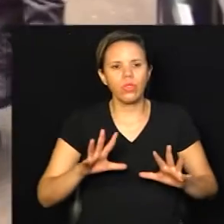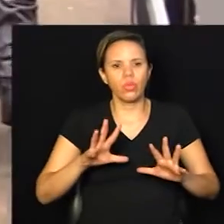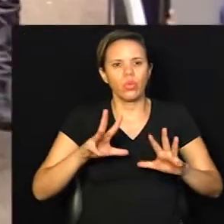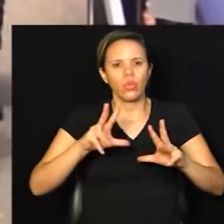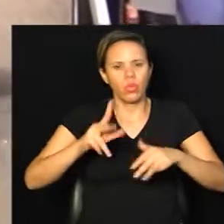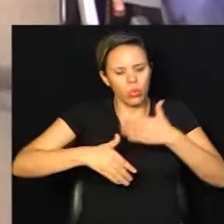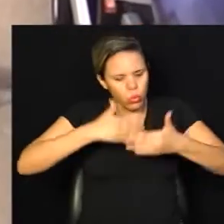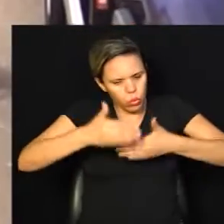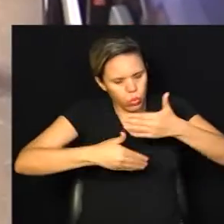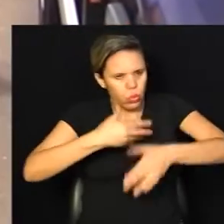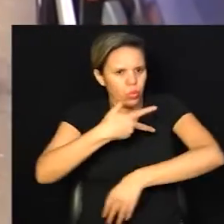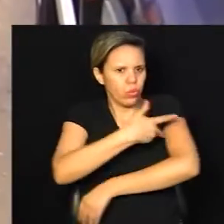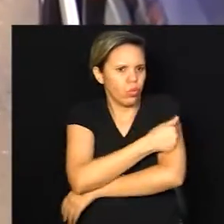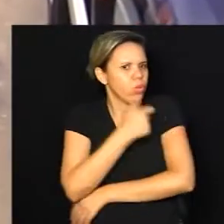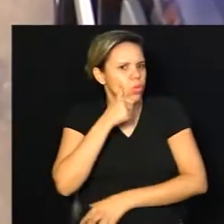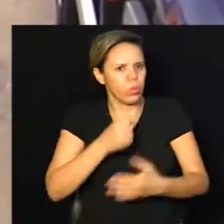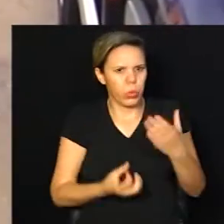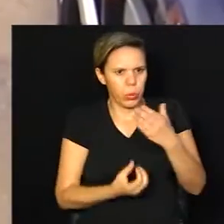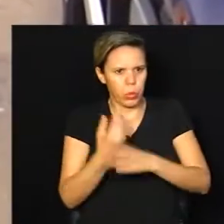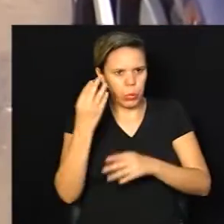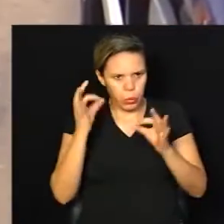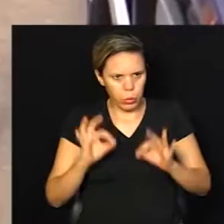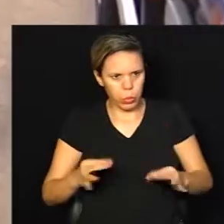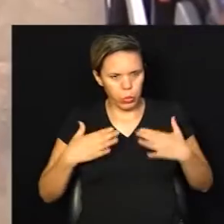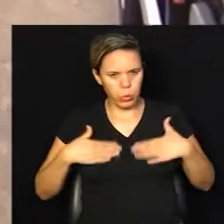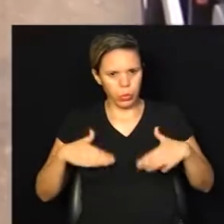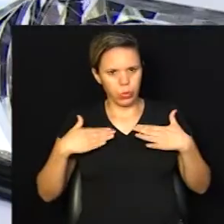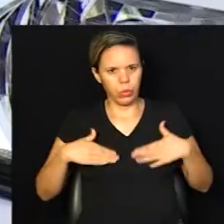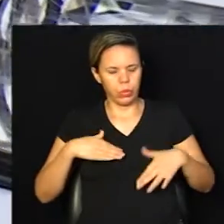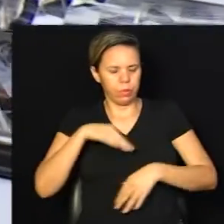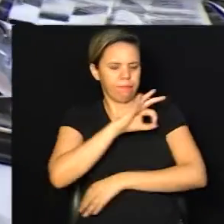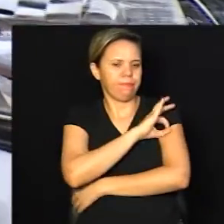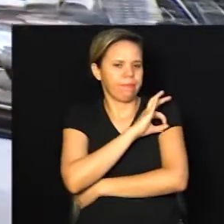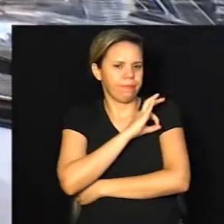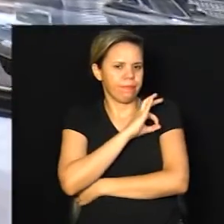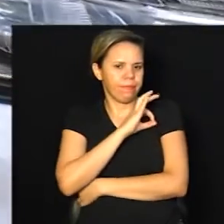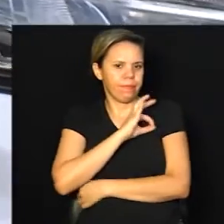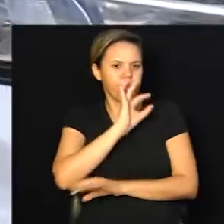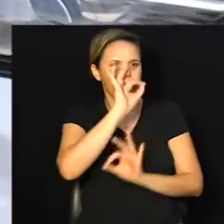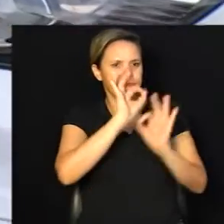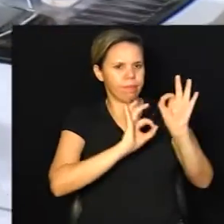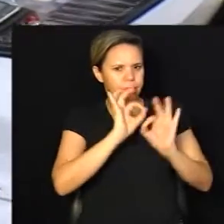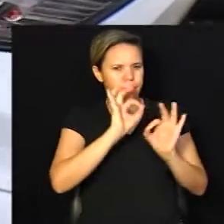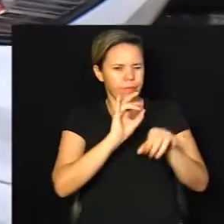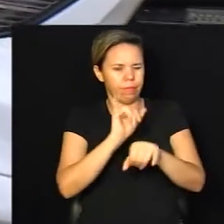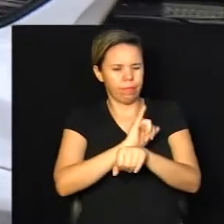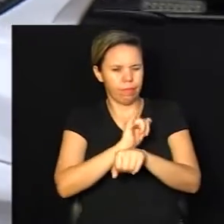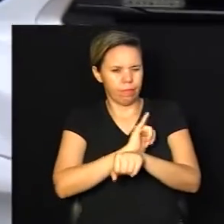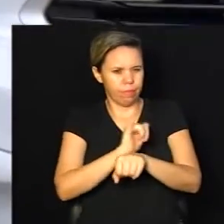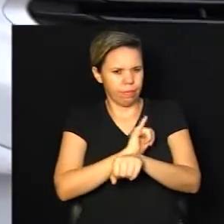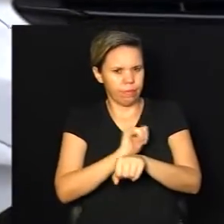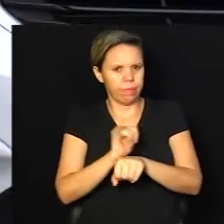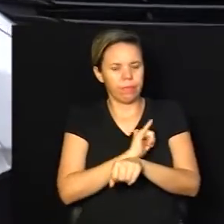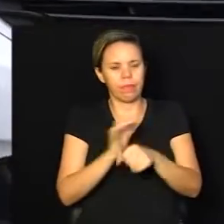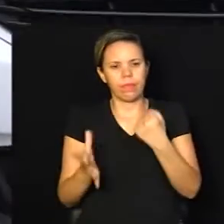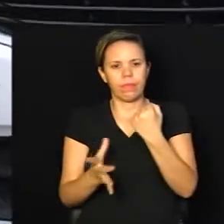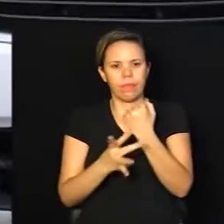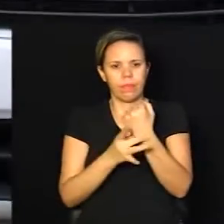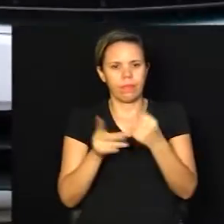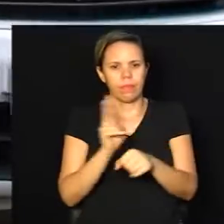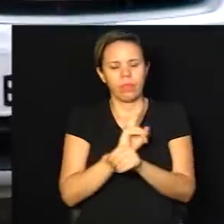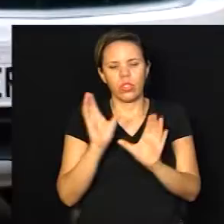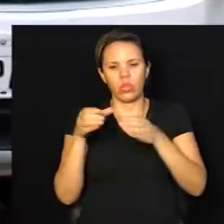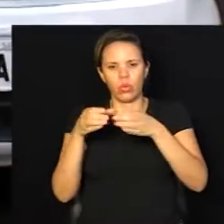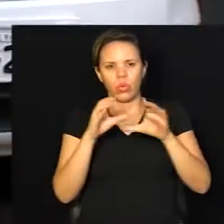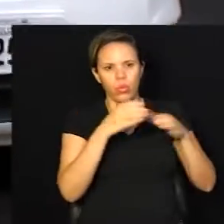Que todo o processo de vacinação ocorra de forma tranquila. A Polícia Militar elaborou um esquema para garantir a segurança nos